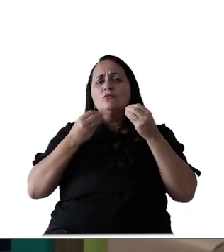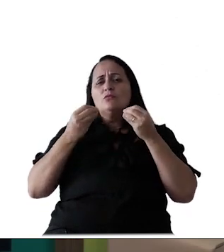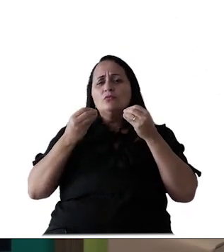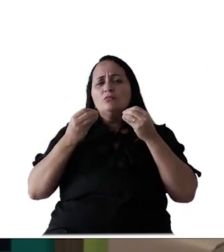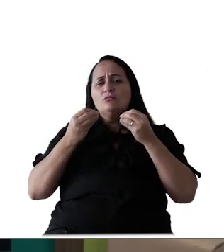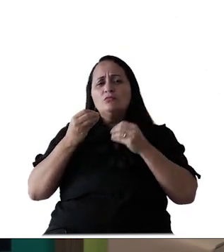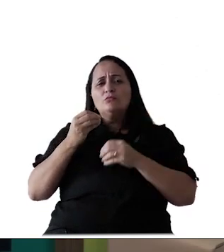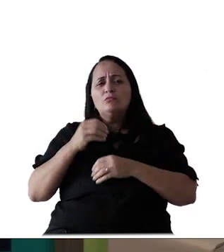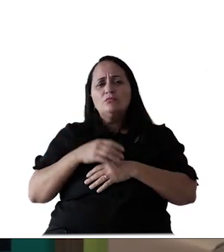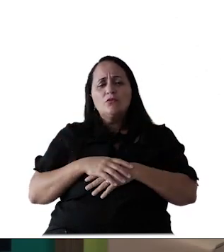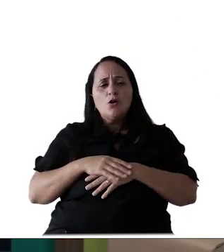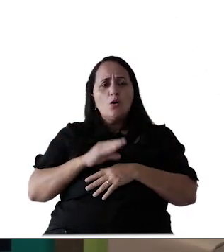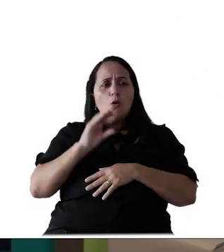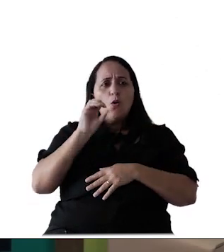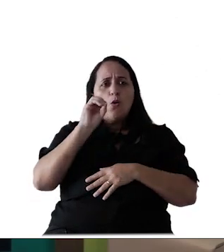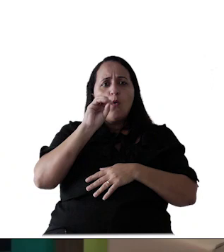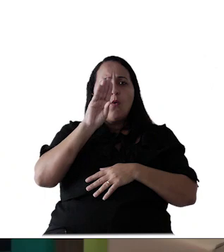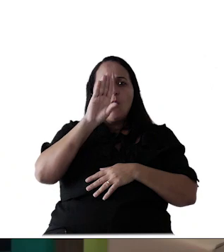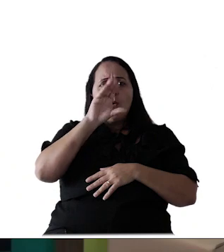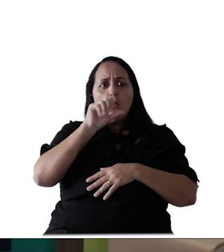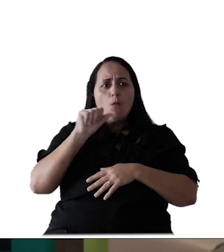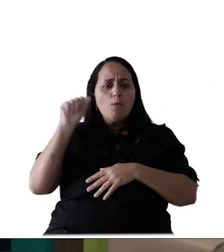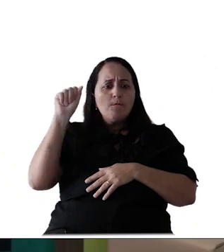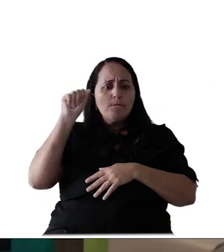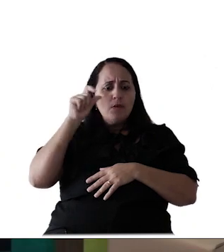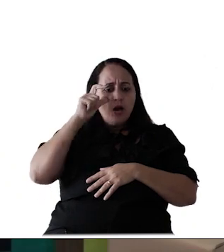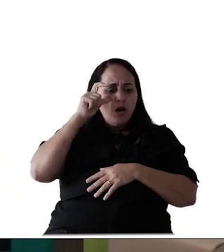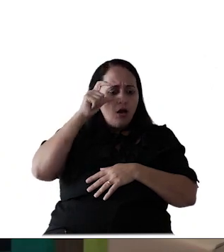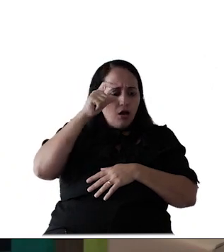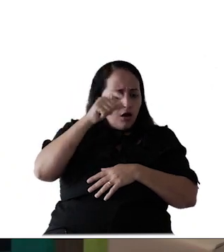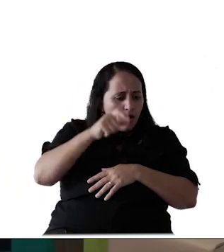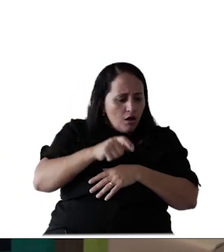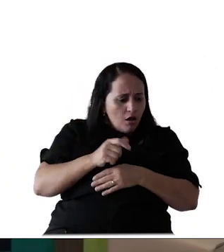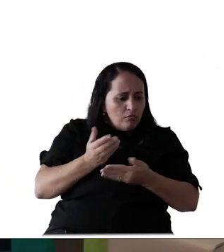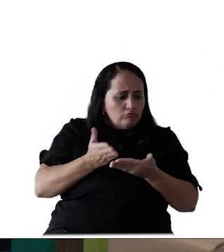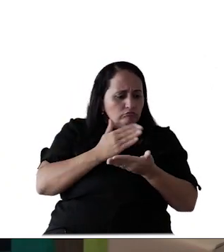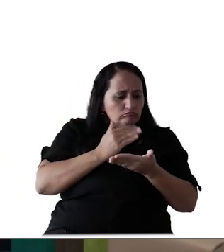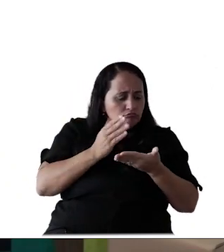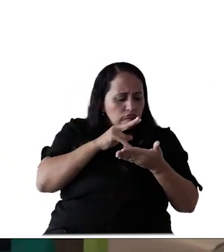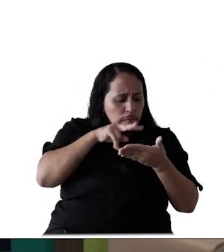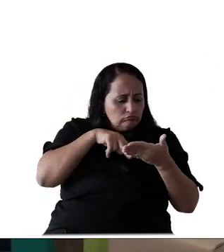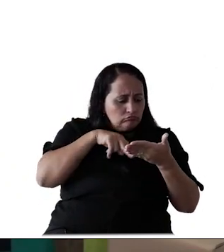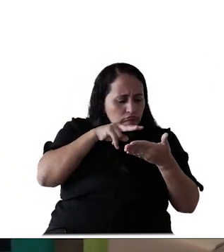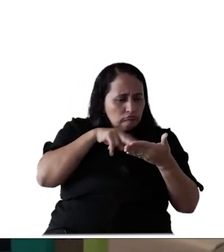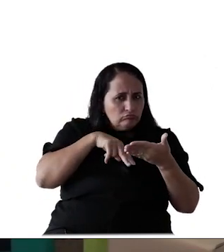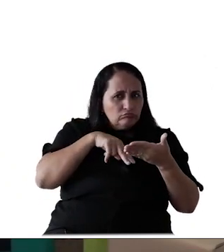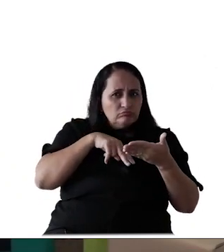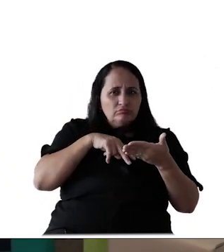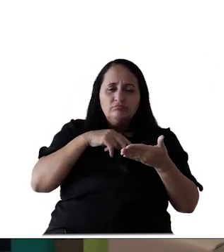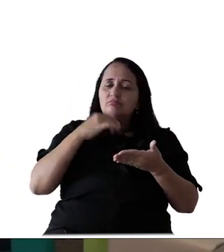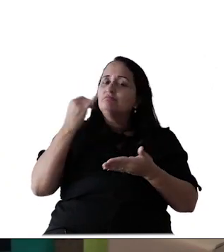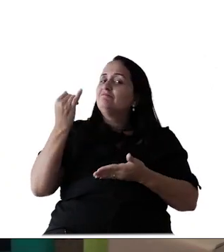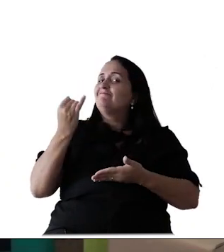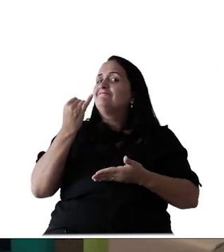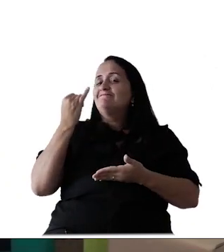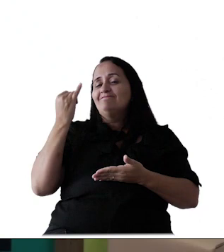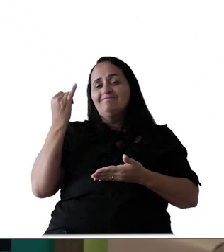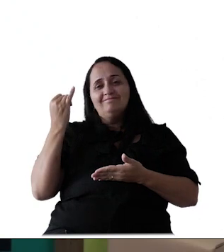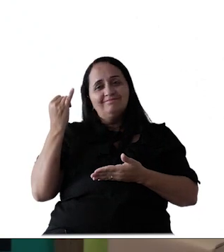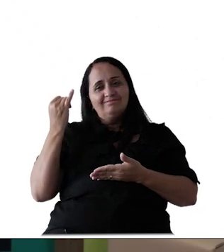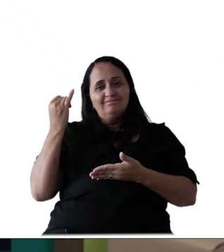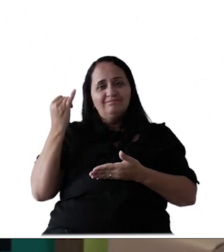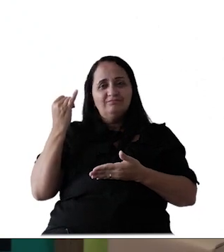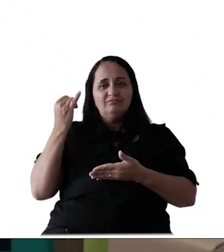criança seria, oba, tem algo interessante neste livro. Exatamente. Então, esta criança,